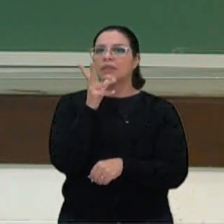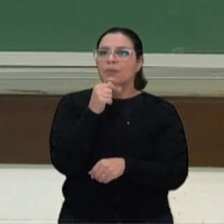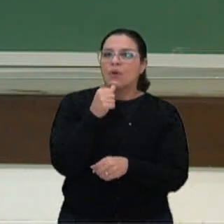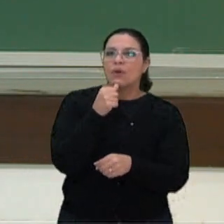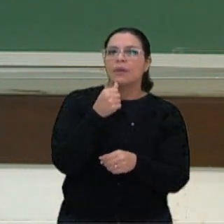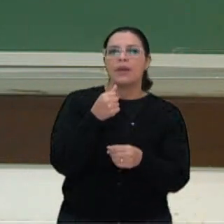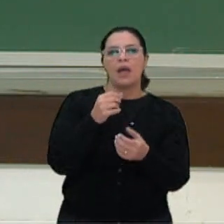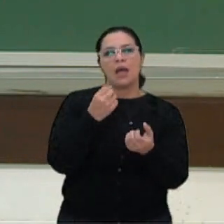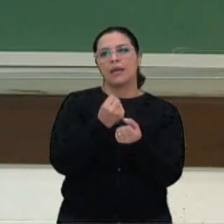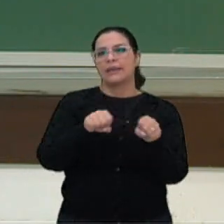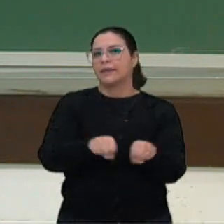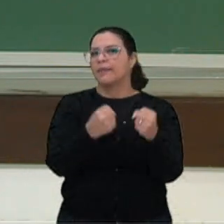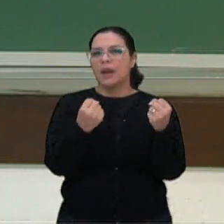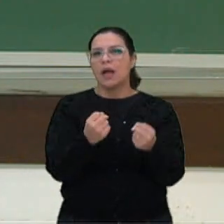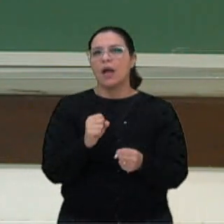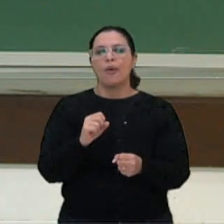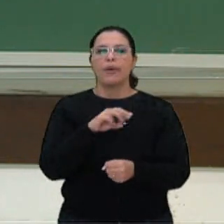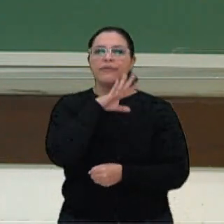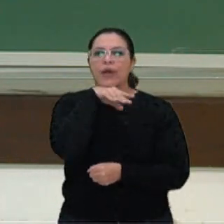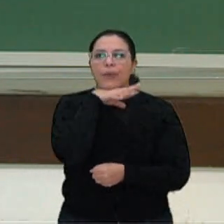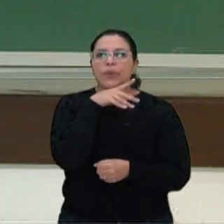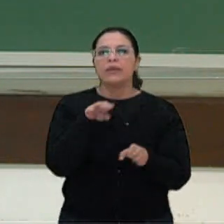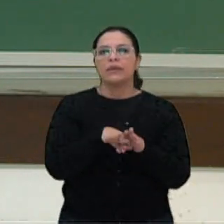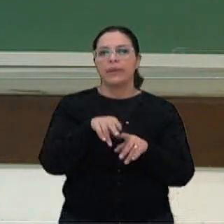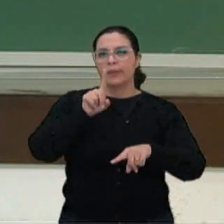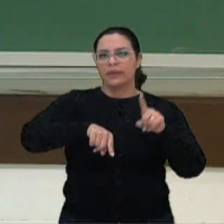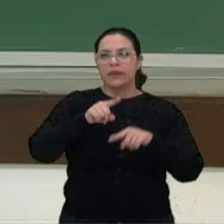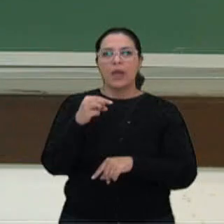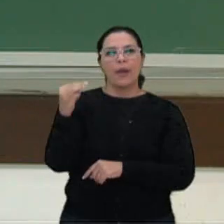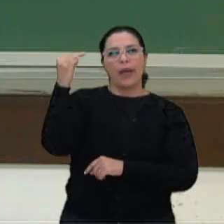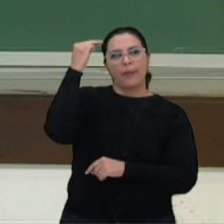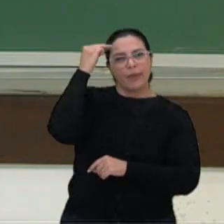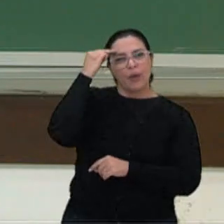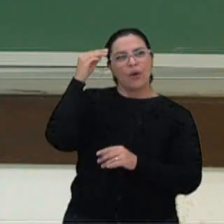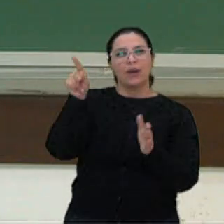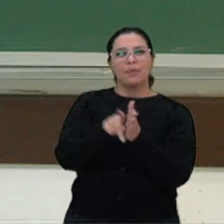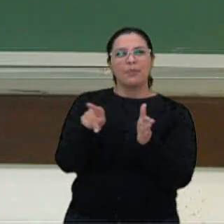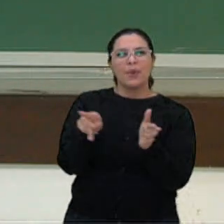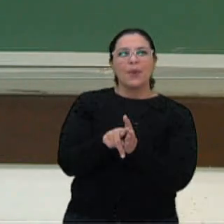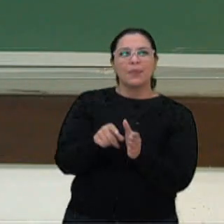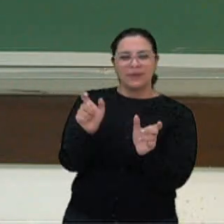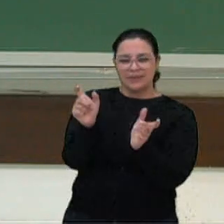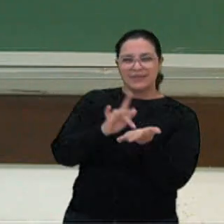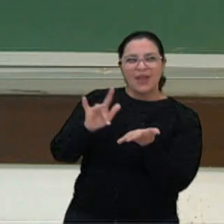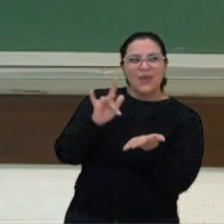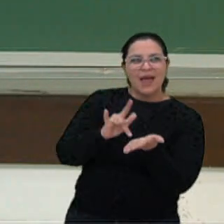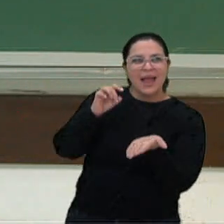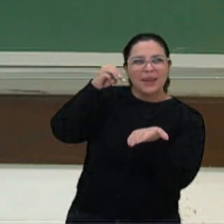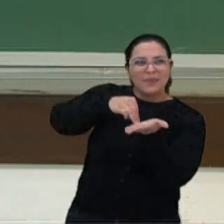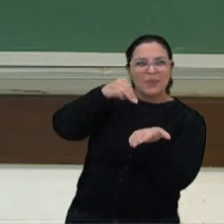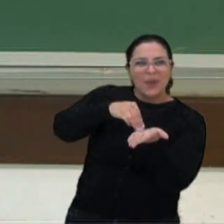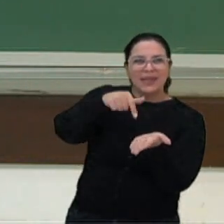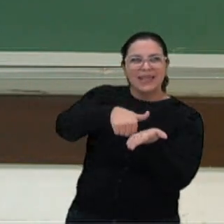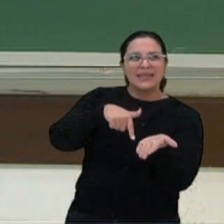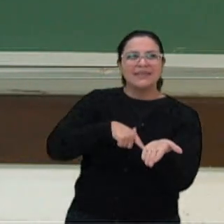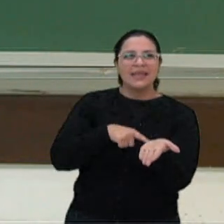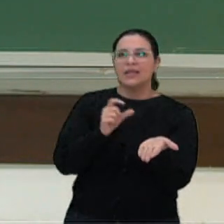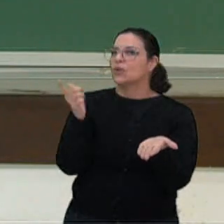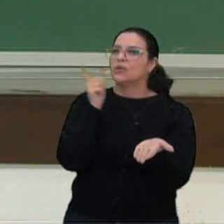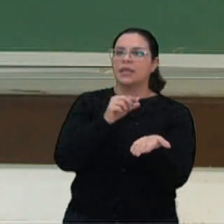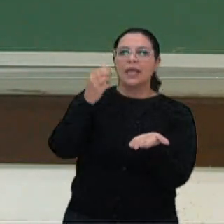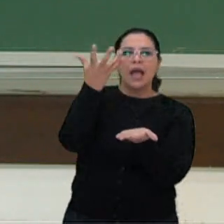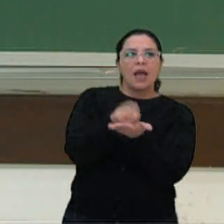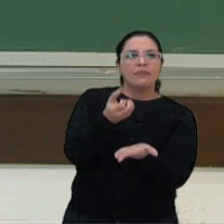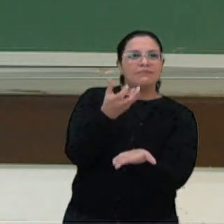período. A partir dali ele não vai funcionar mais, a memória vive cheia, o celular não consegue baixar os aplicativos, quer dizer